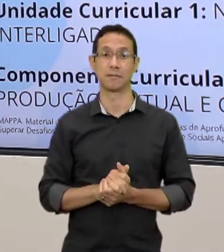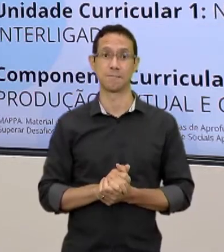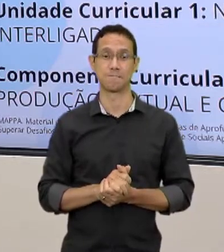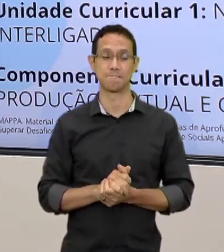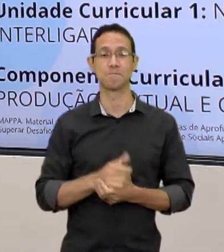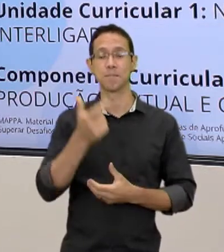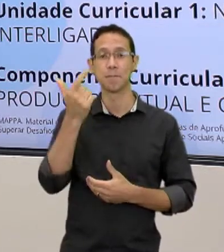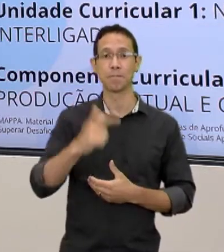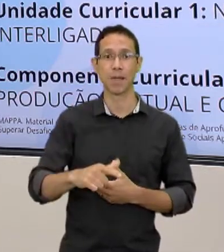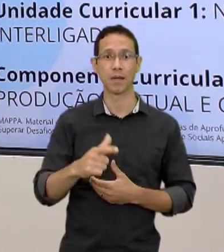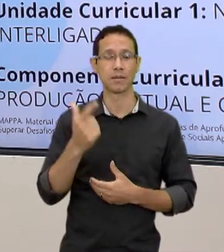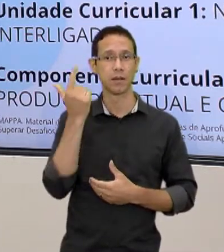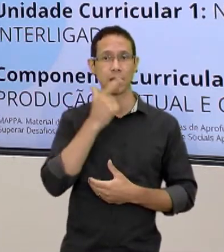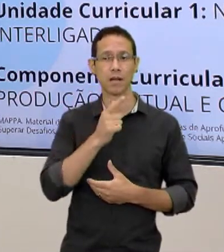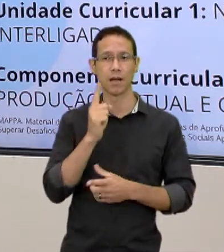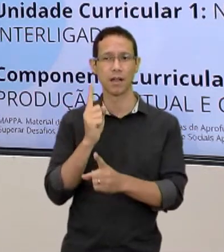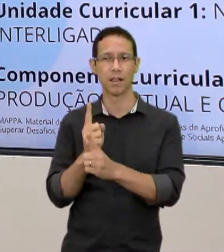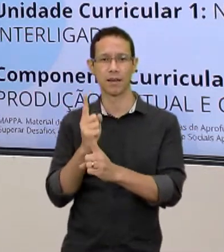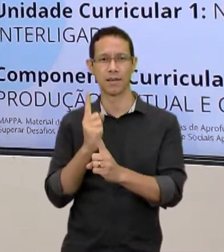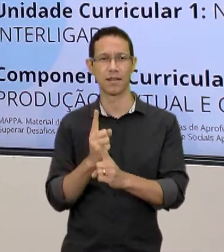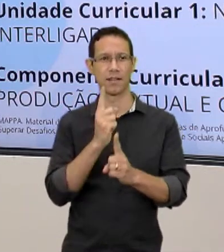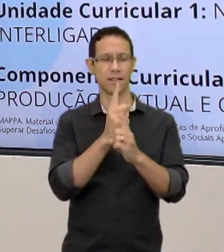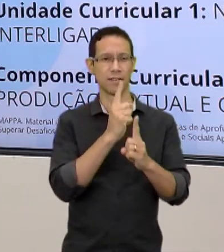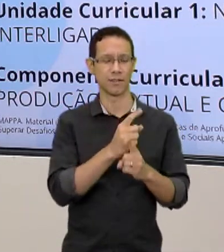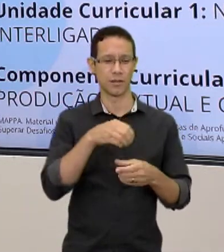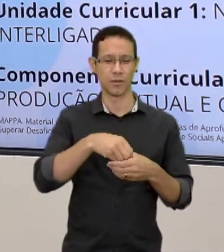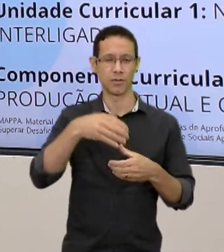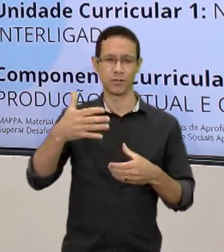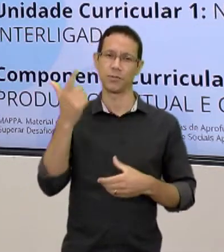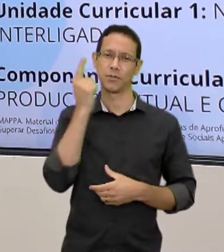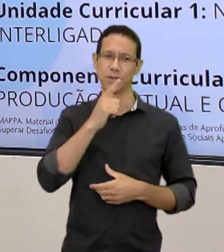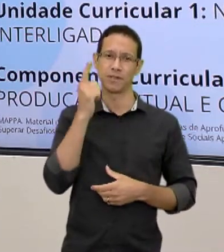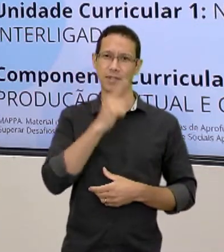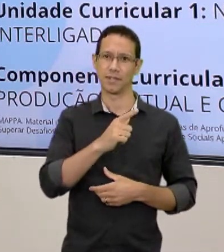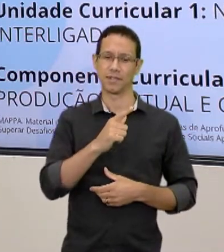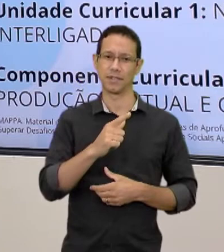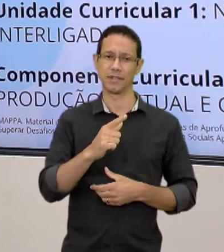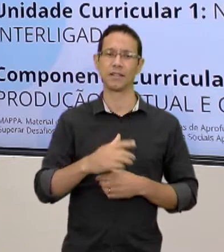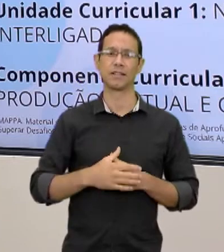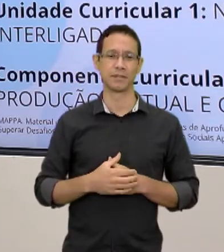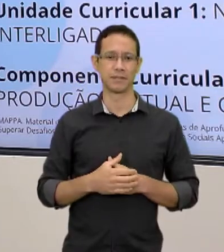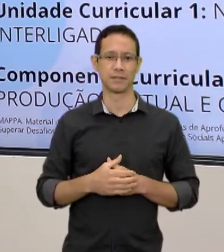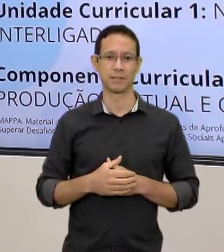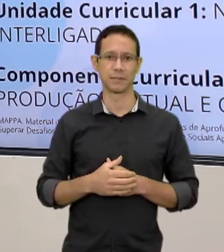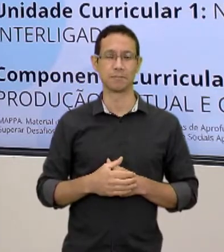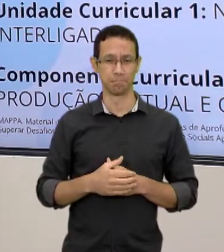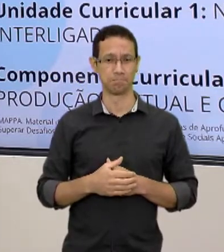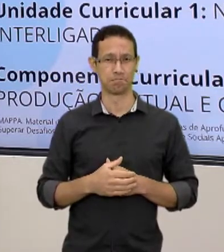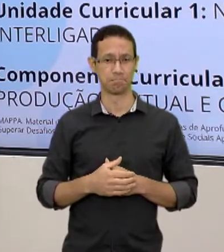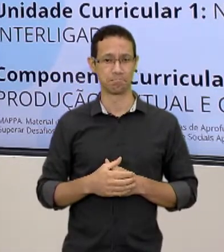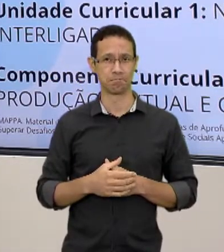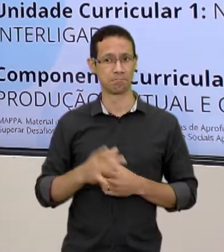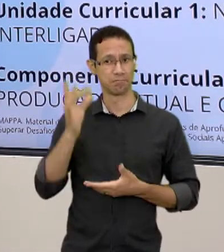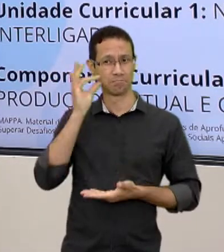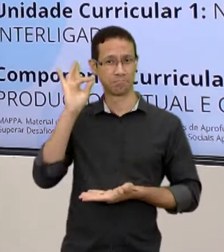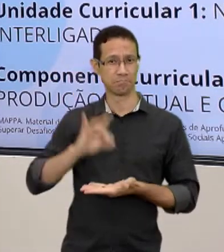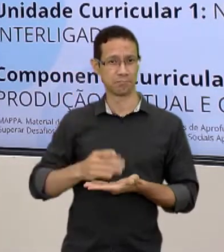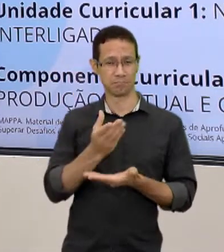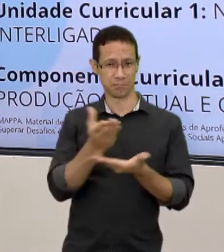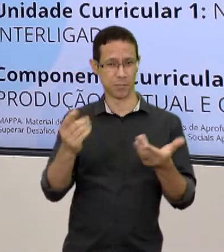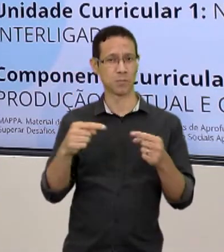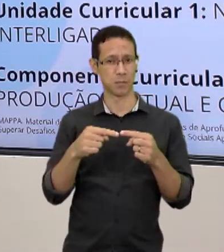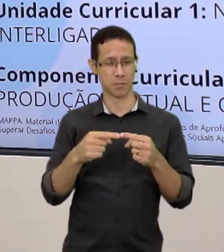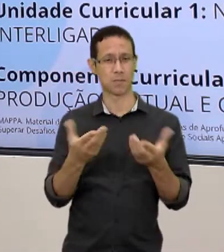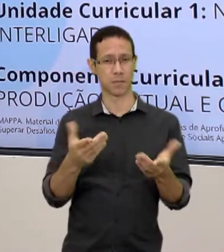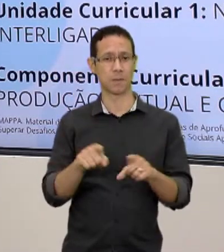de ficar mais palpável aí o conteúdo, né, vocês conseguem assimilar melhor e fica mais na realidade de vocês também,